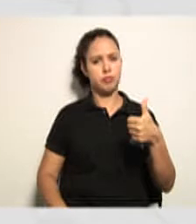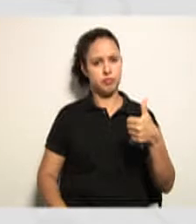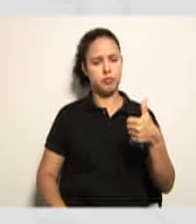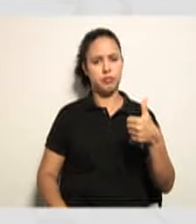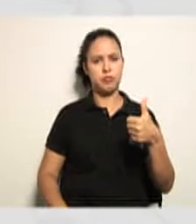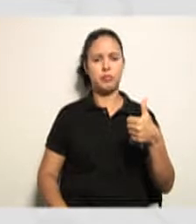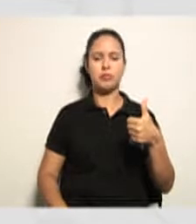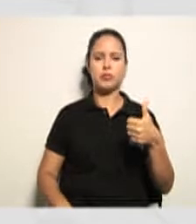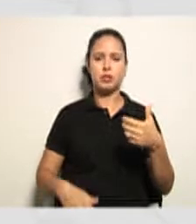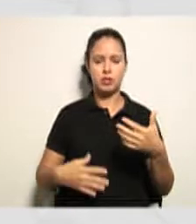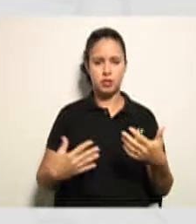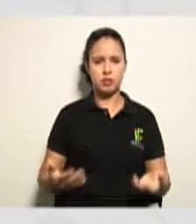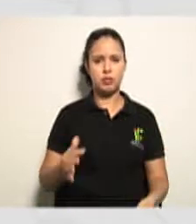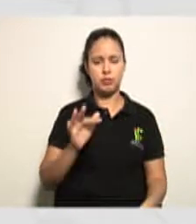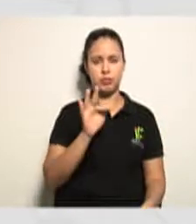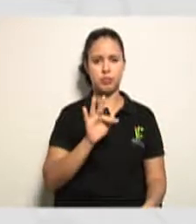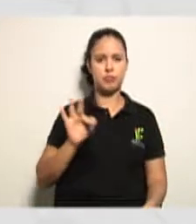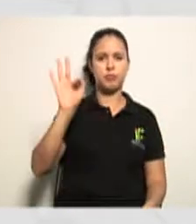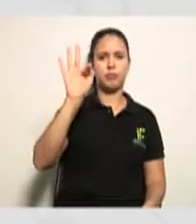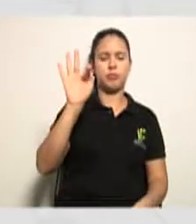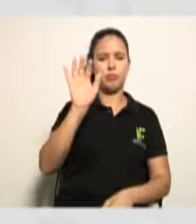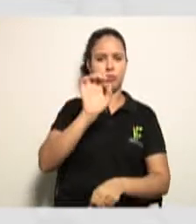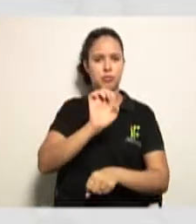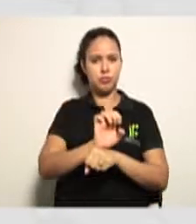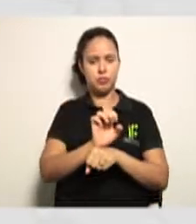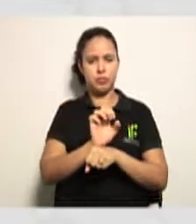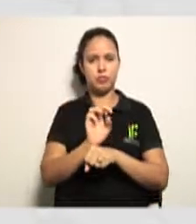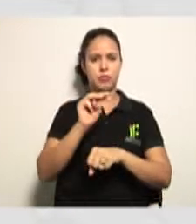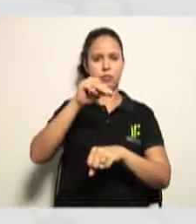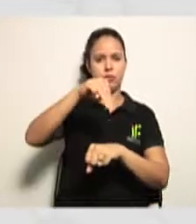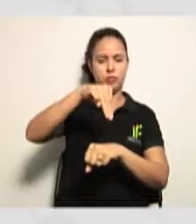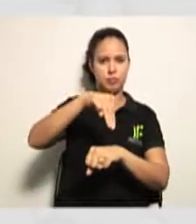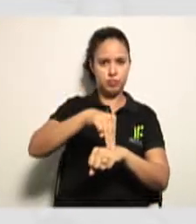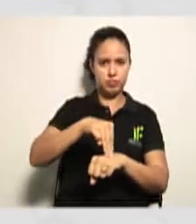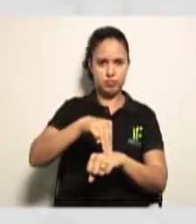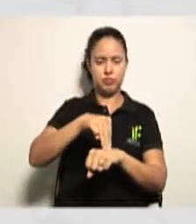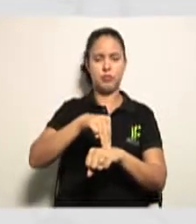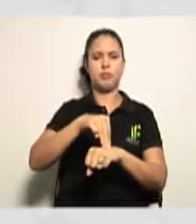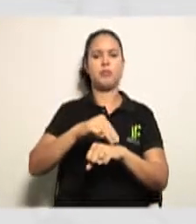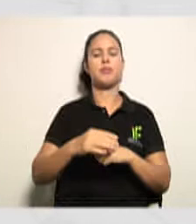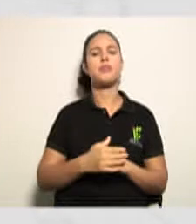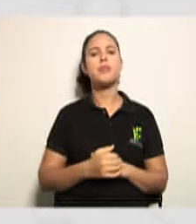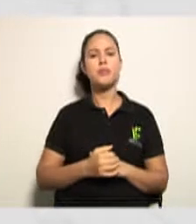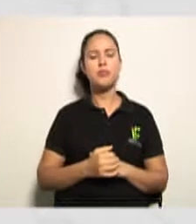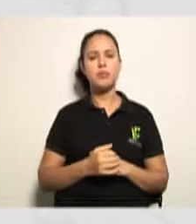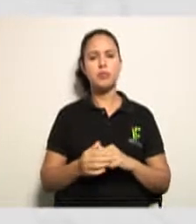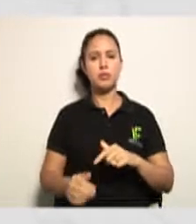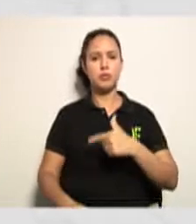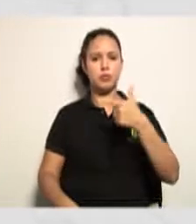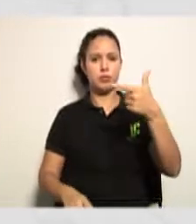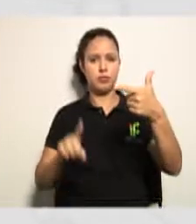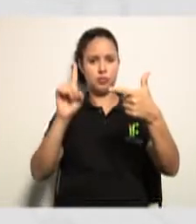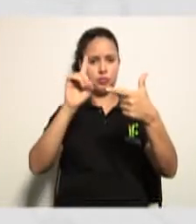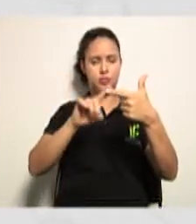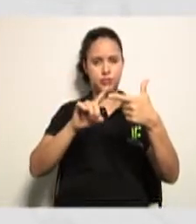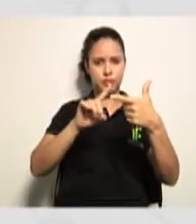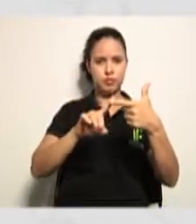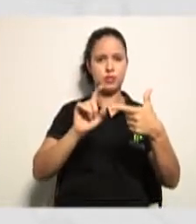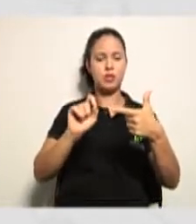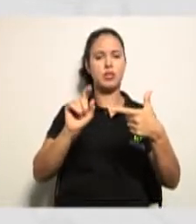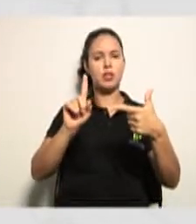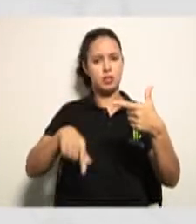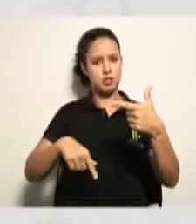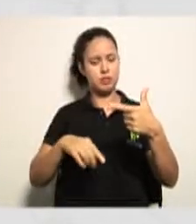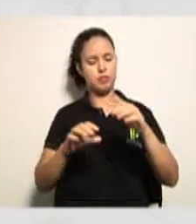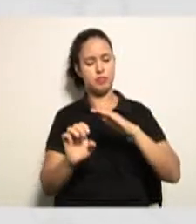no nível da União, do Estado e do município. O segundo setor são as